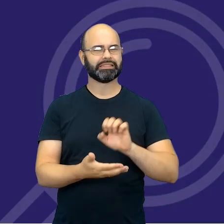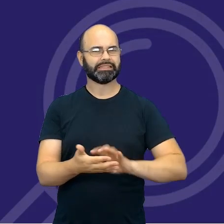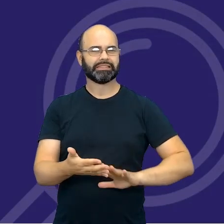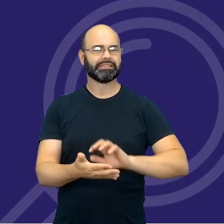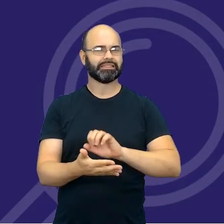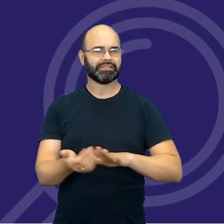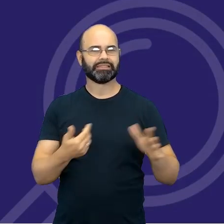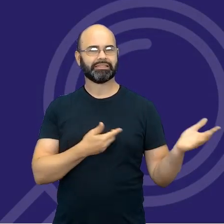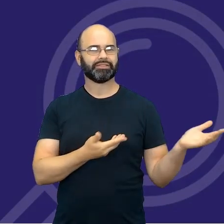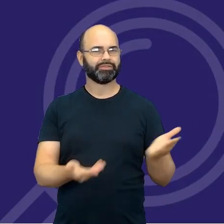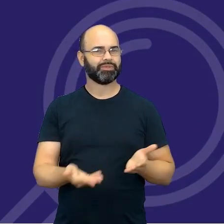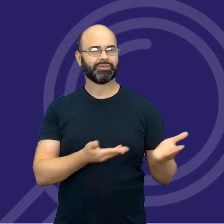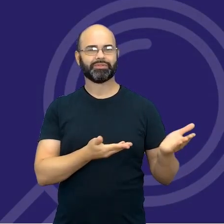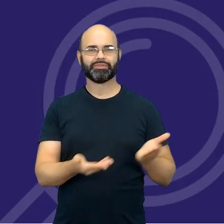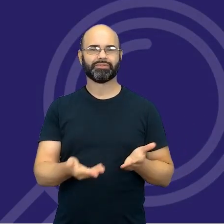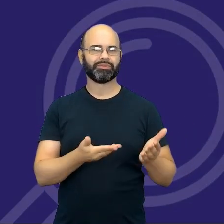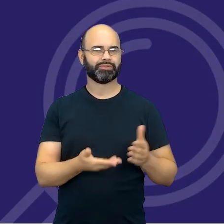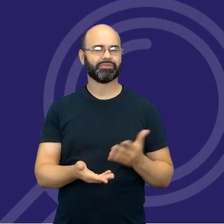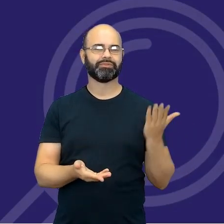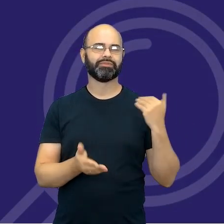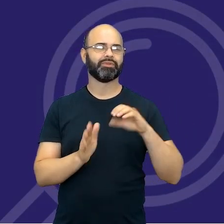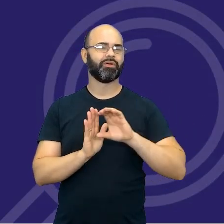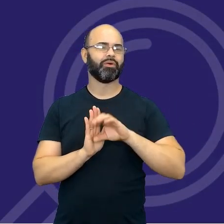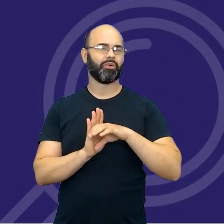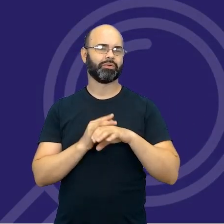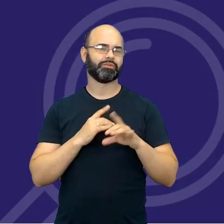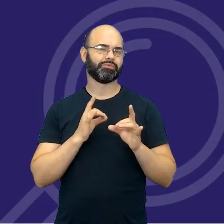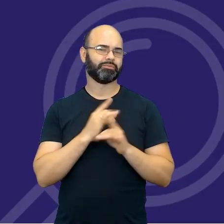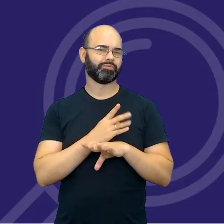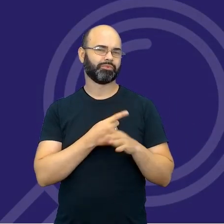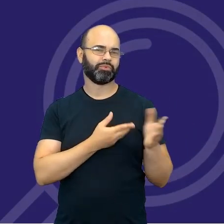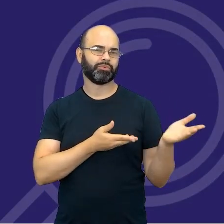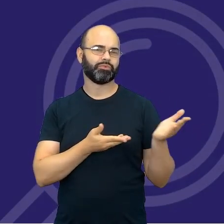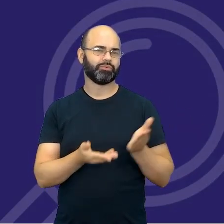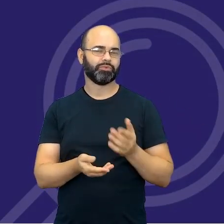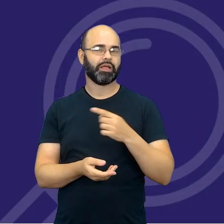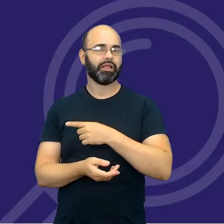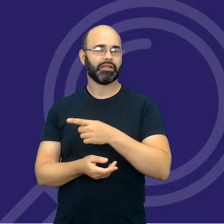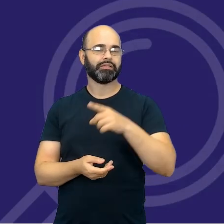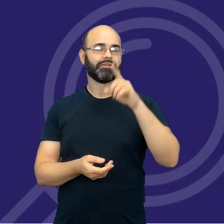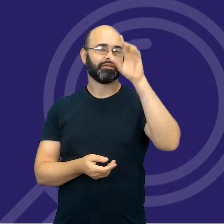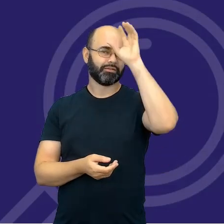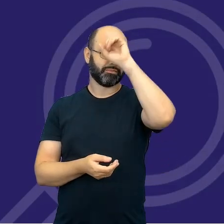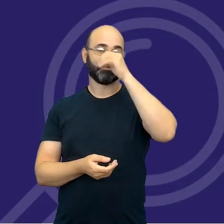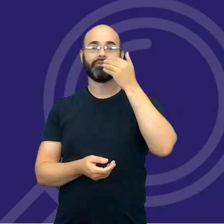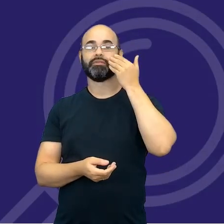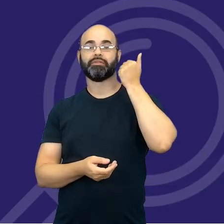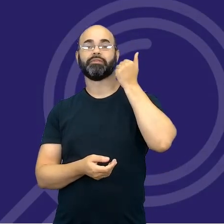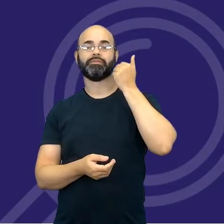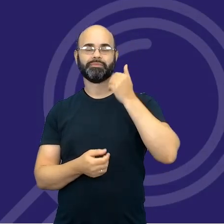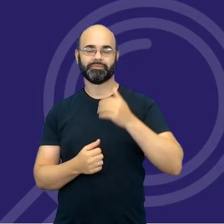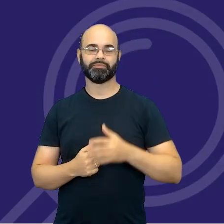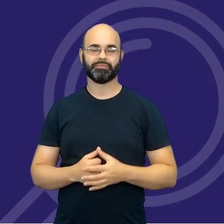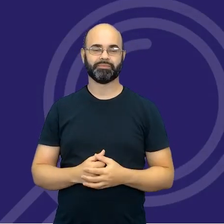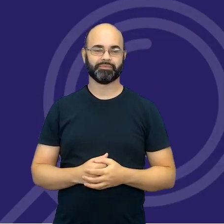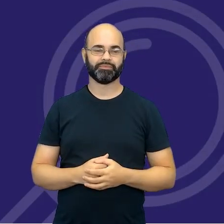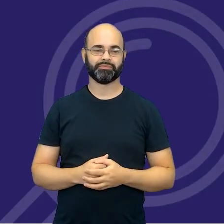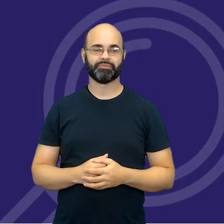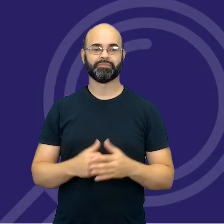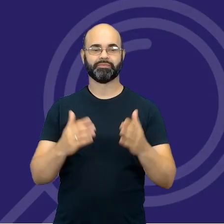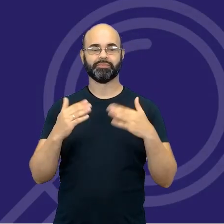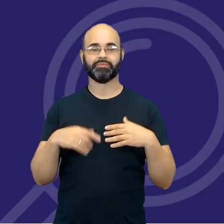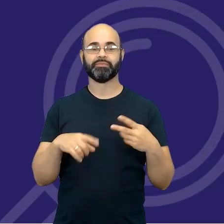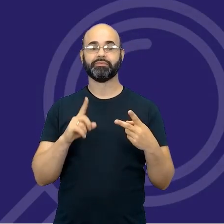né, já tinham o conceito sendo explicitado no simulador, então vale a pena rever lá. A segunda